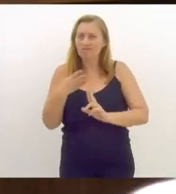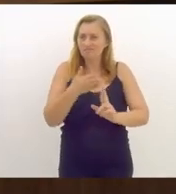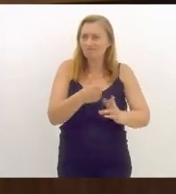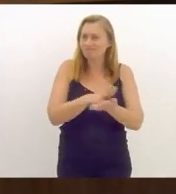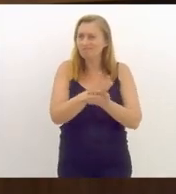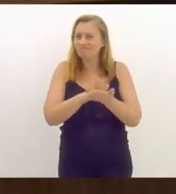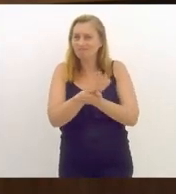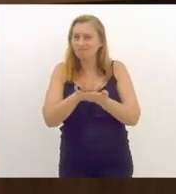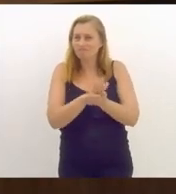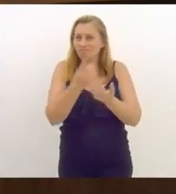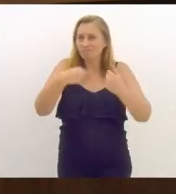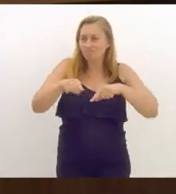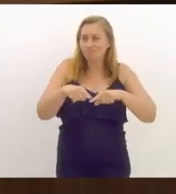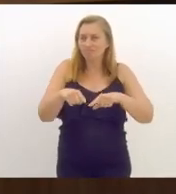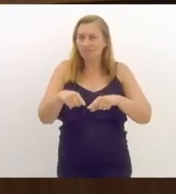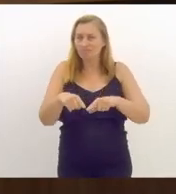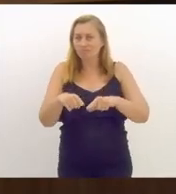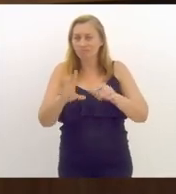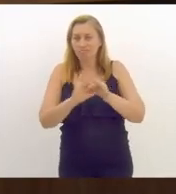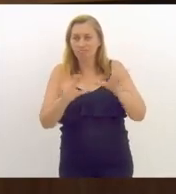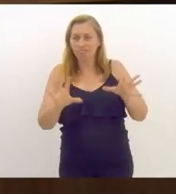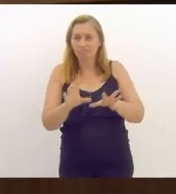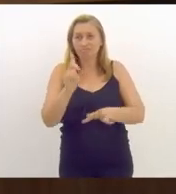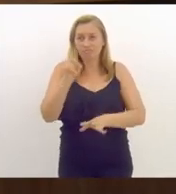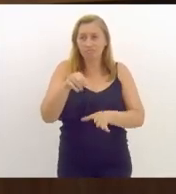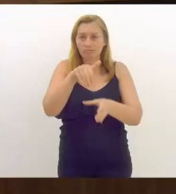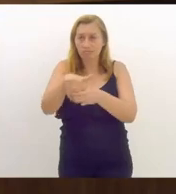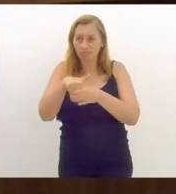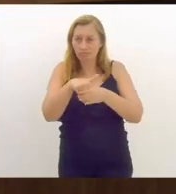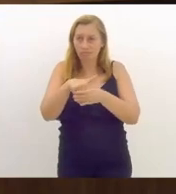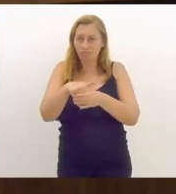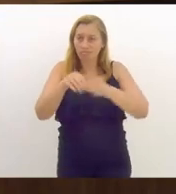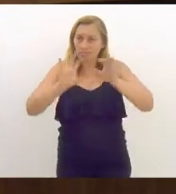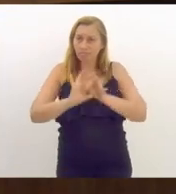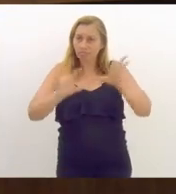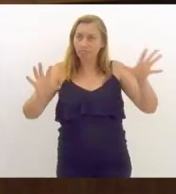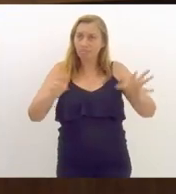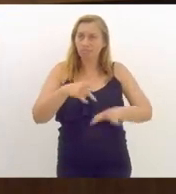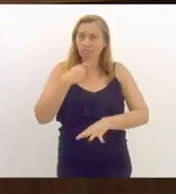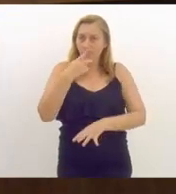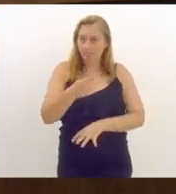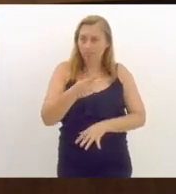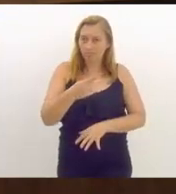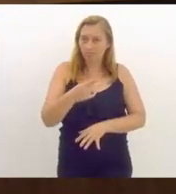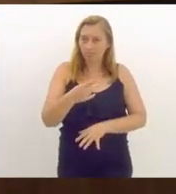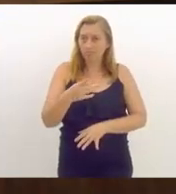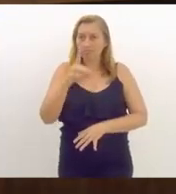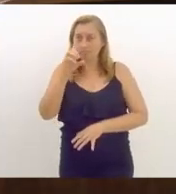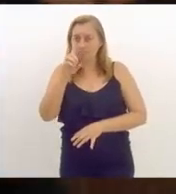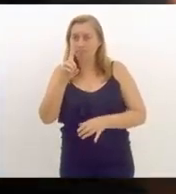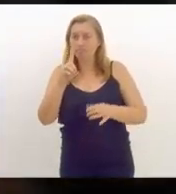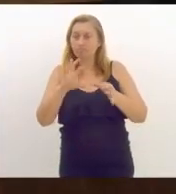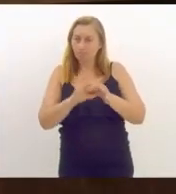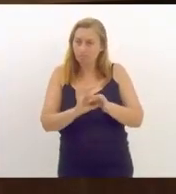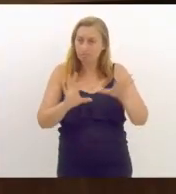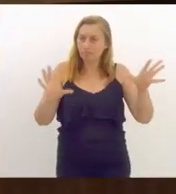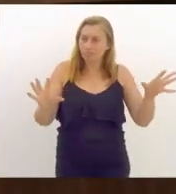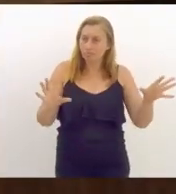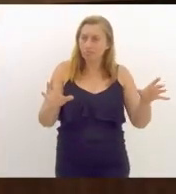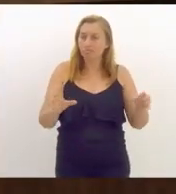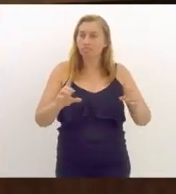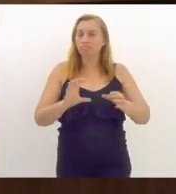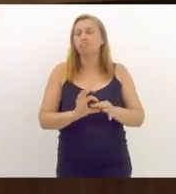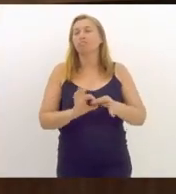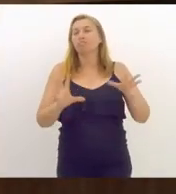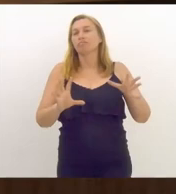contra a democracia ao contrário é um voto em defesa da liberdade de expressão da democracia e sobretudo da